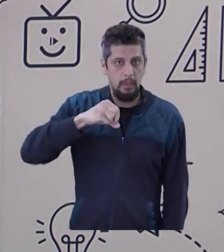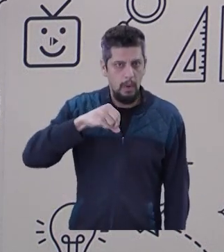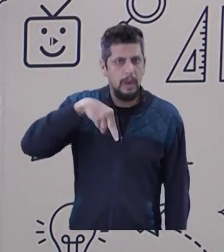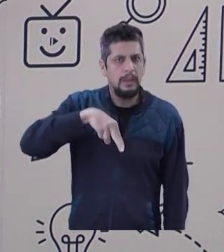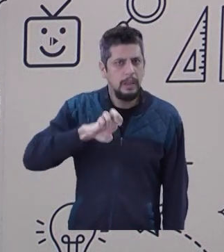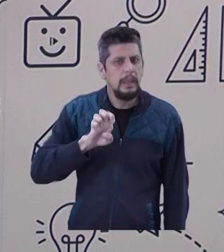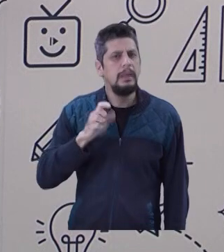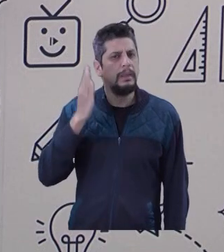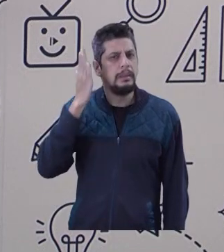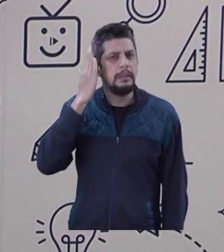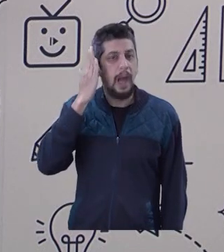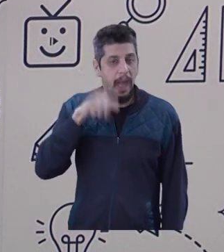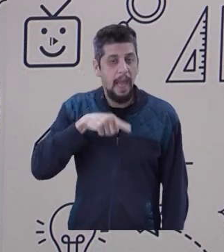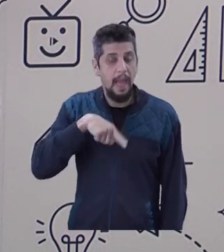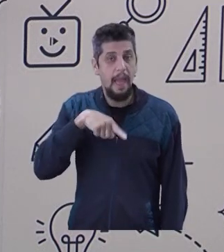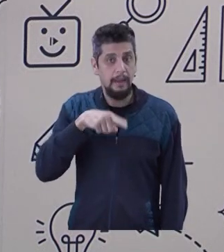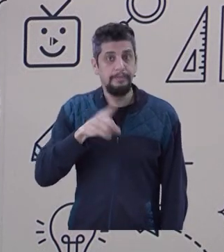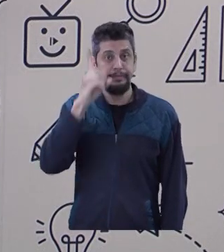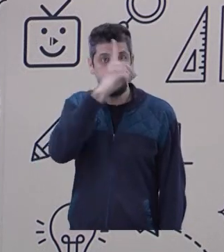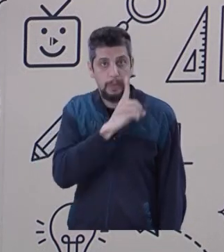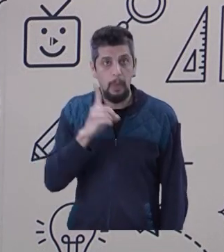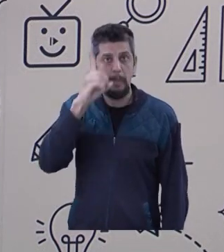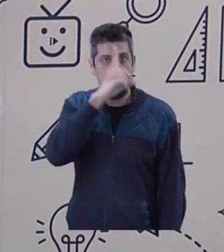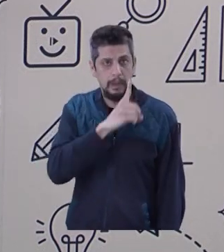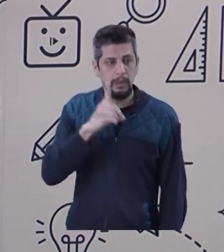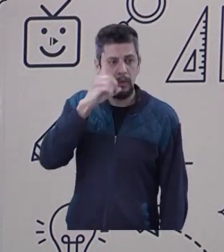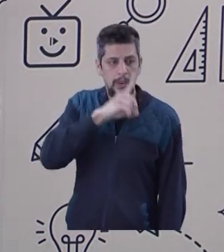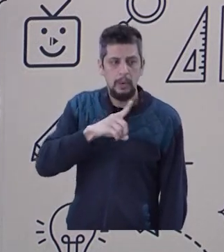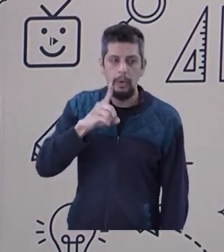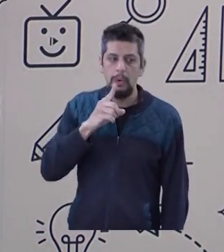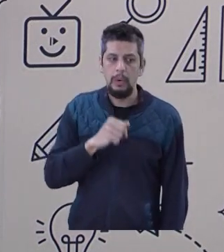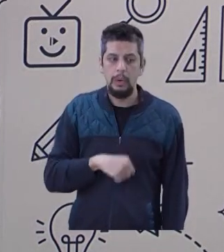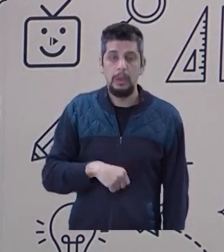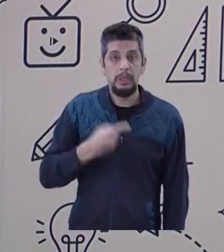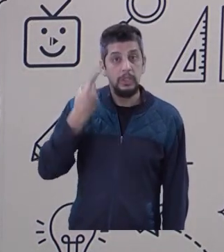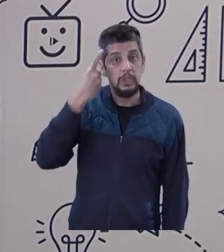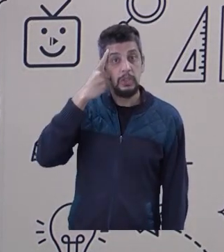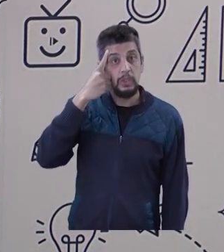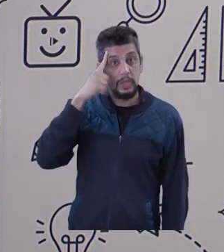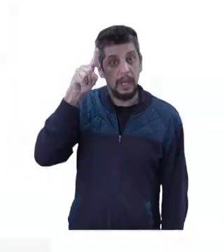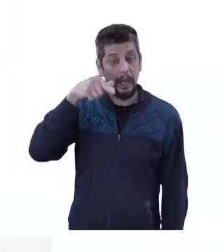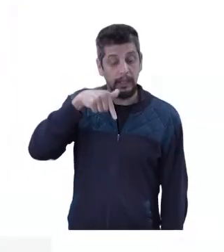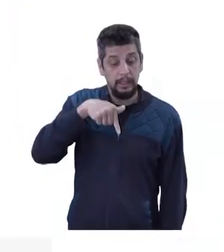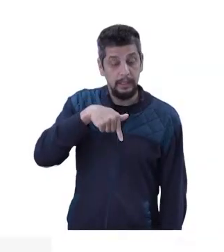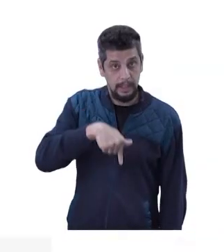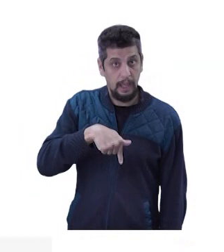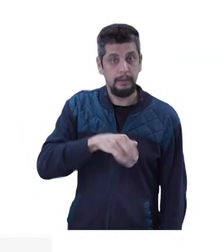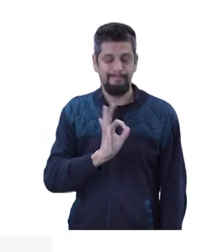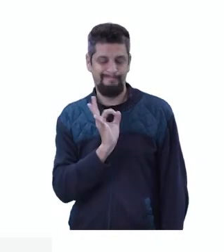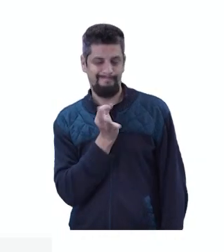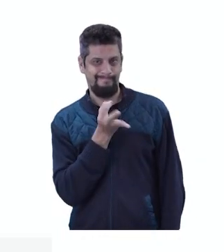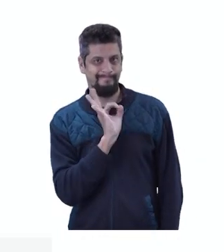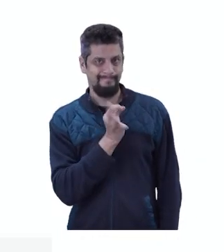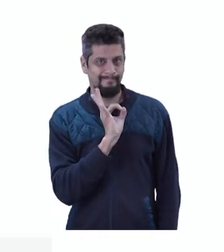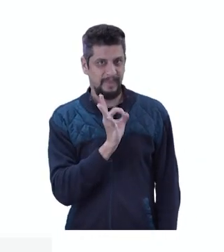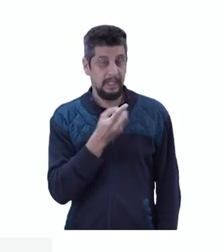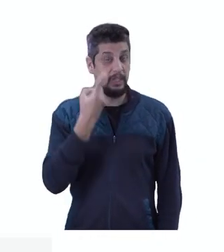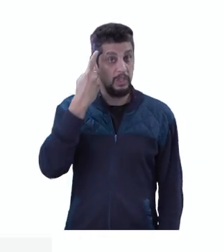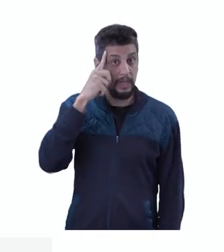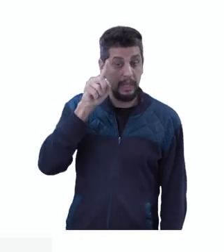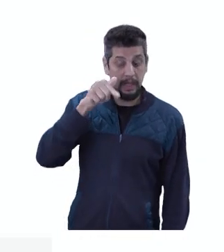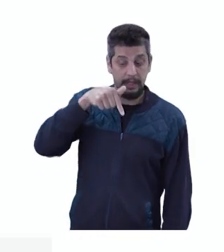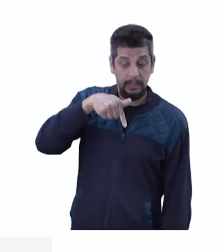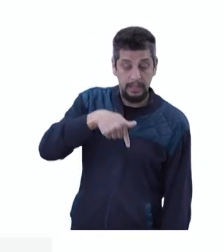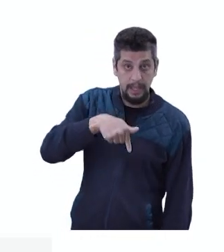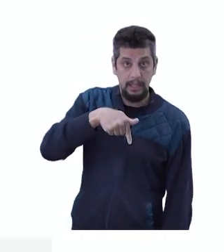conseguiu descobrir? Aham, caiu num domingo. Domingo? É, domingo, dia 7. Isso mesmo, né?